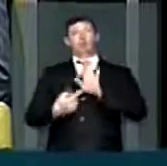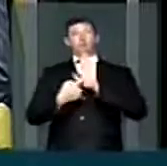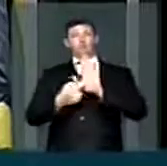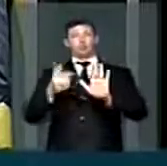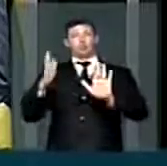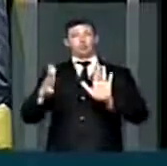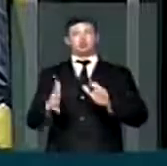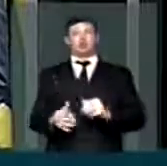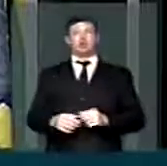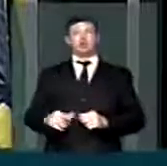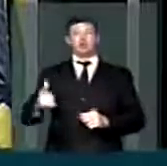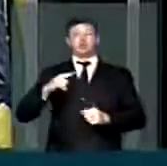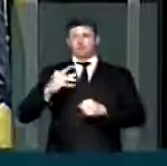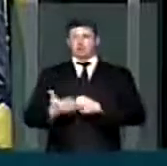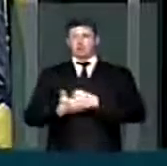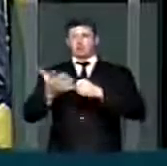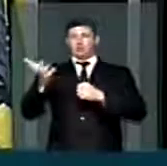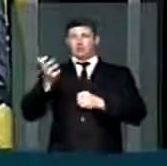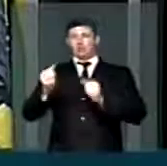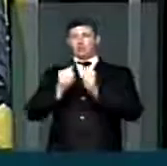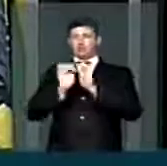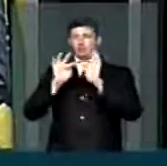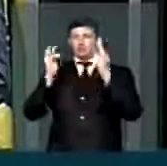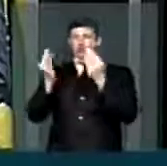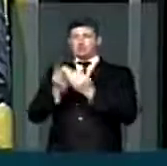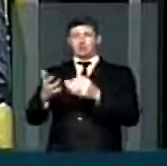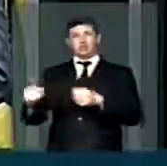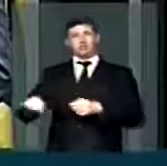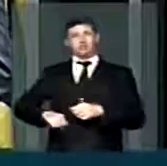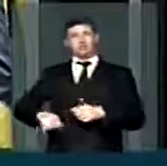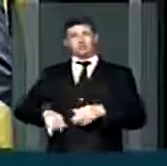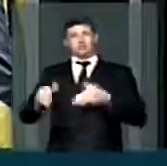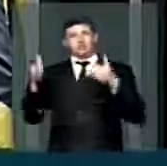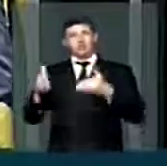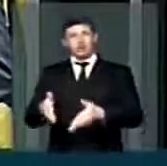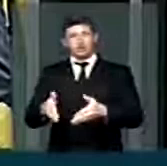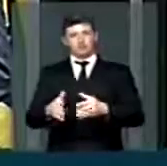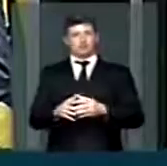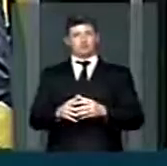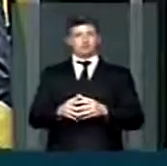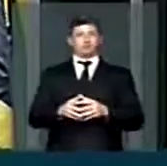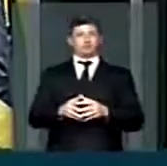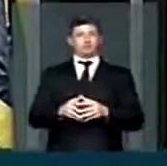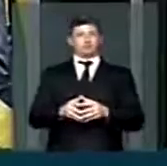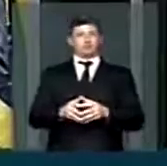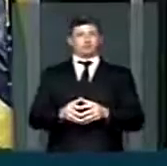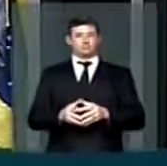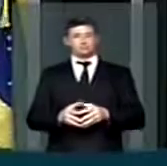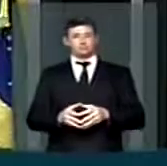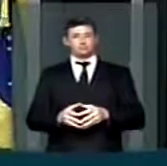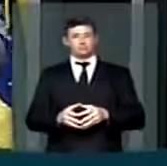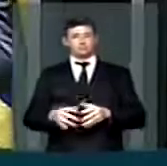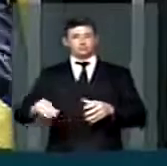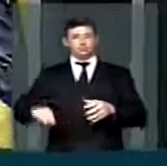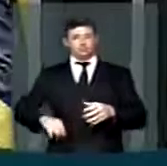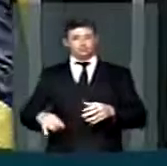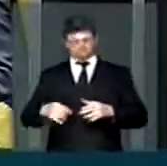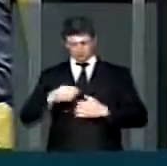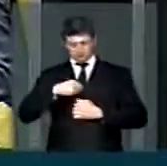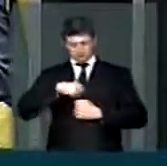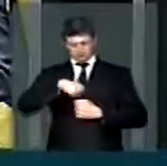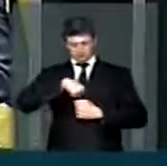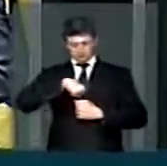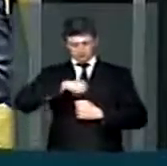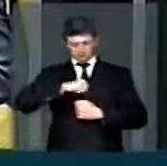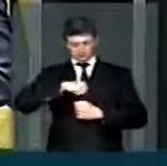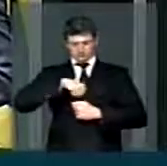uma profunda solidariedade com as famílias que estão lá, nesse momento, vítimas de um fato que é